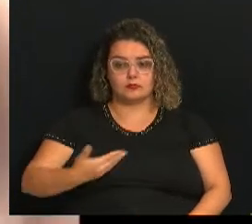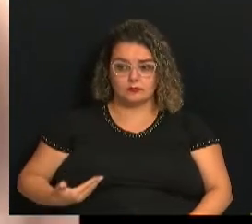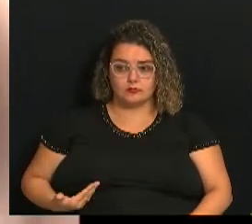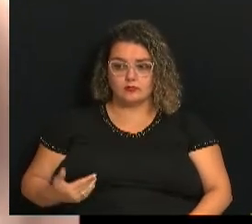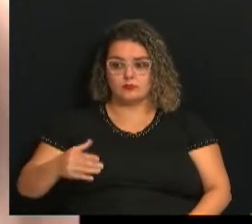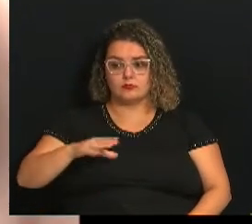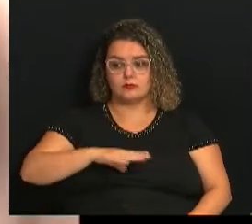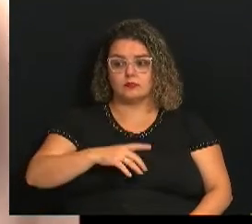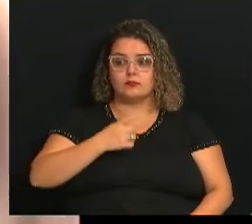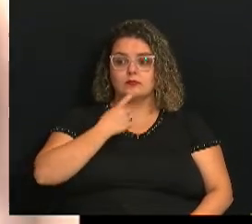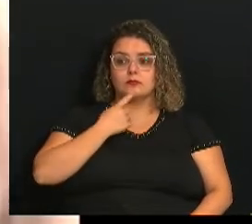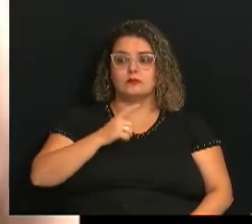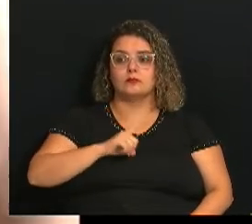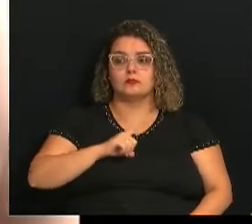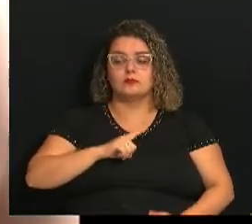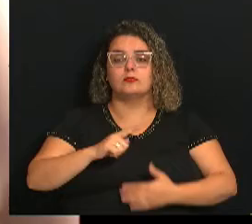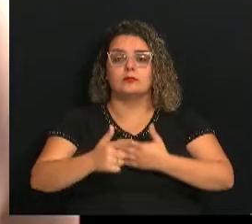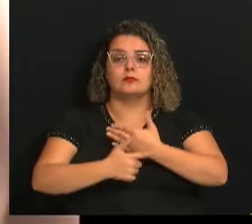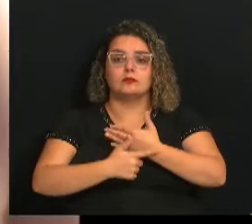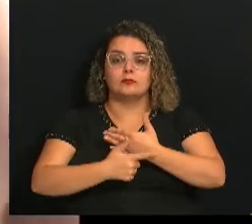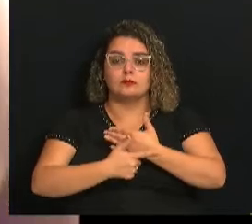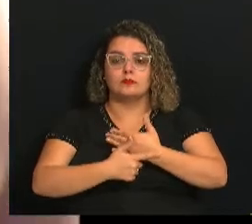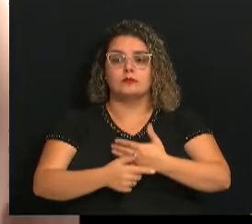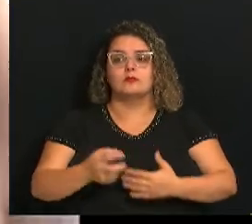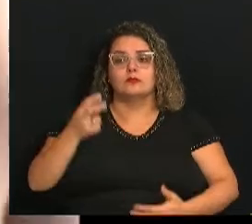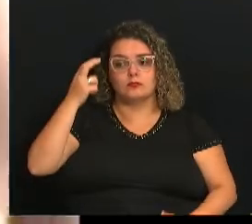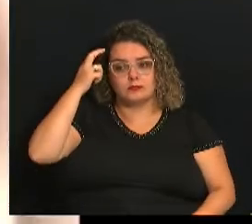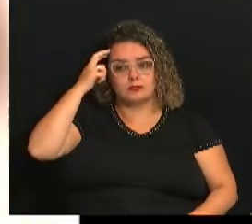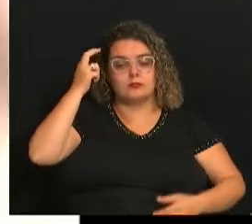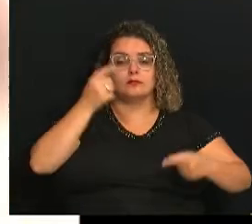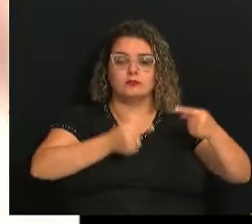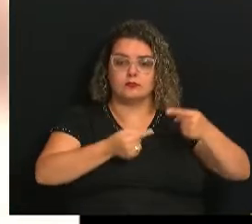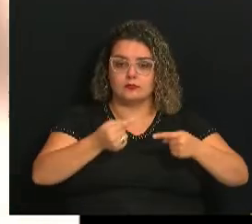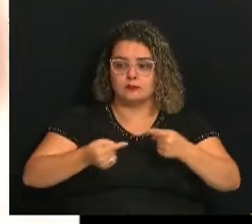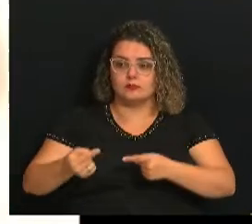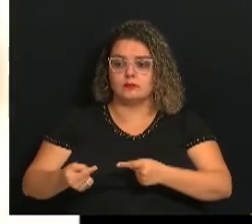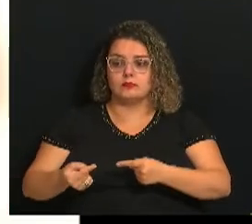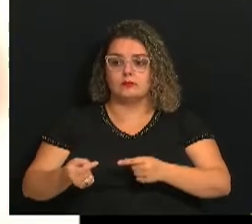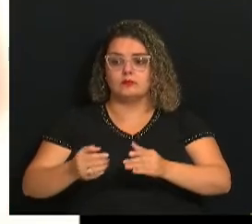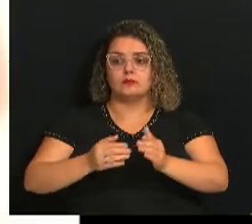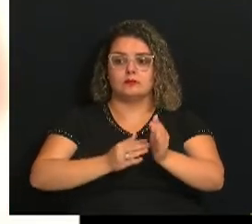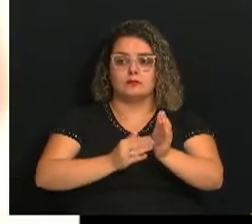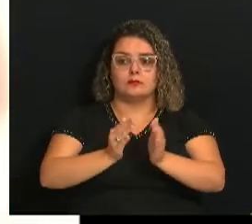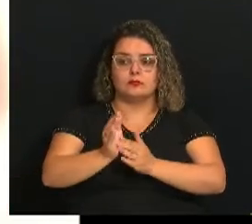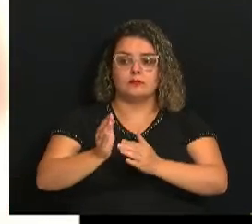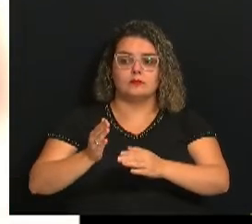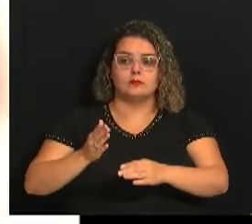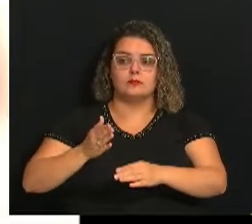papel da cultura. E o concurso que eu entrei em